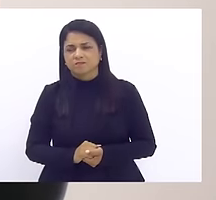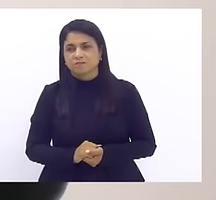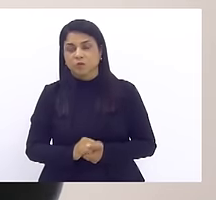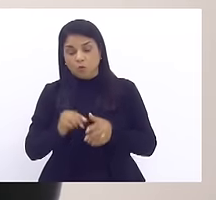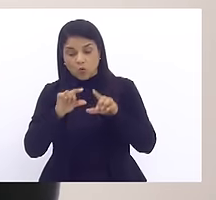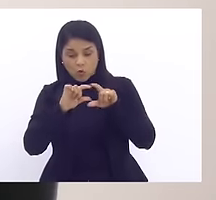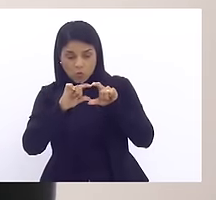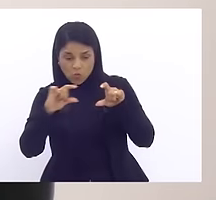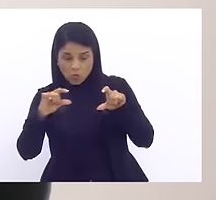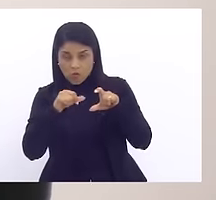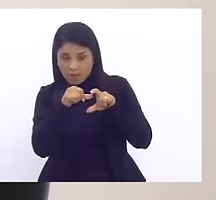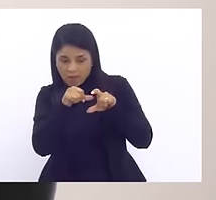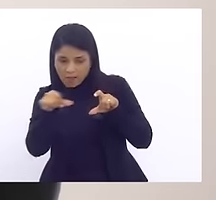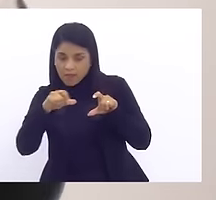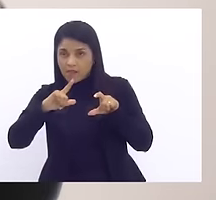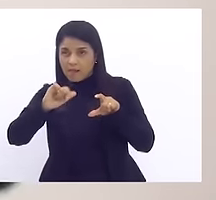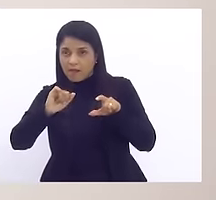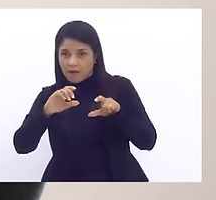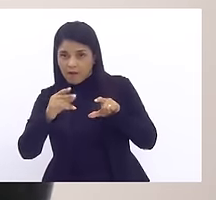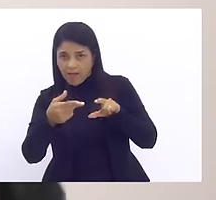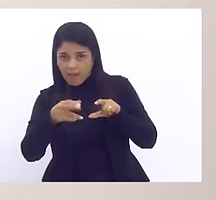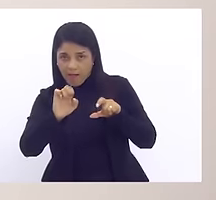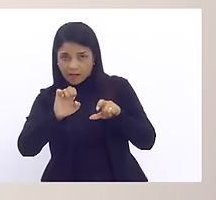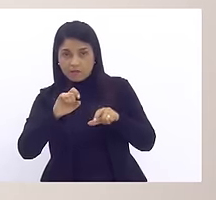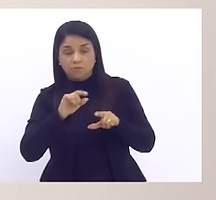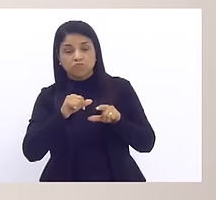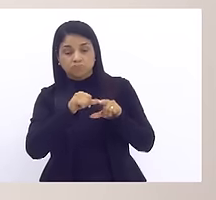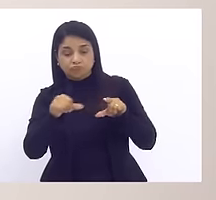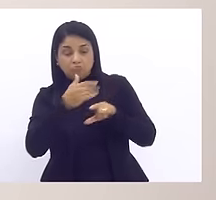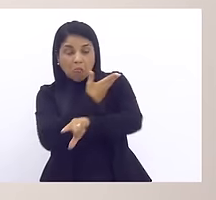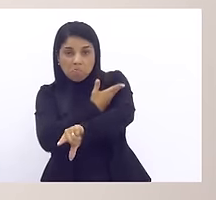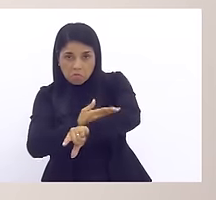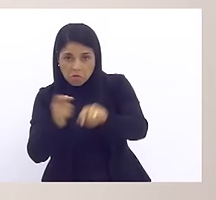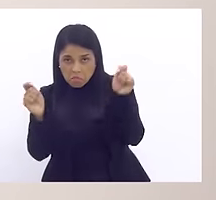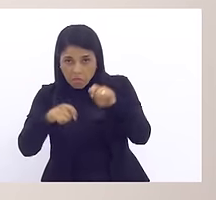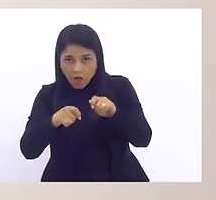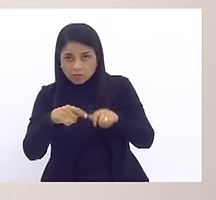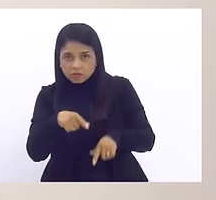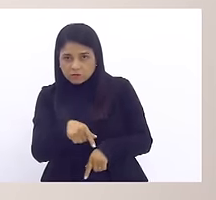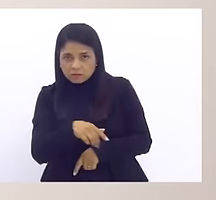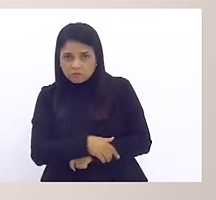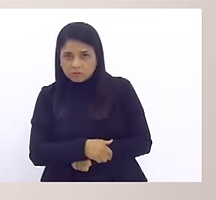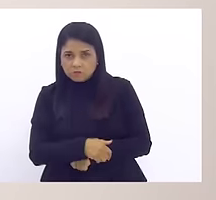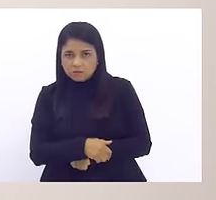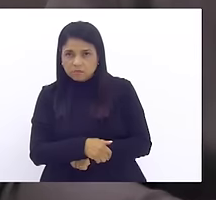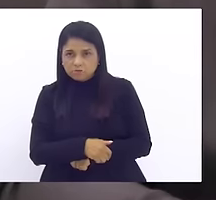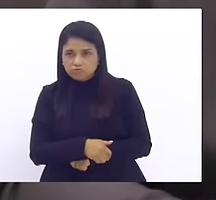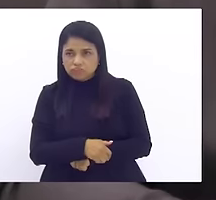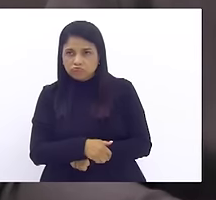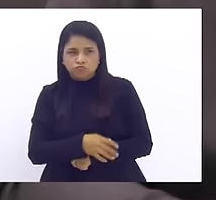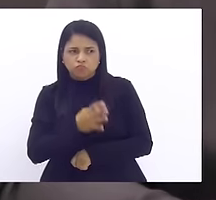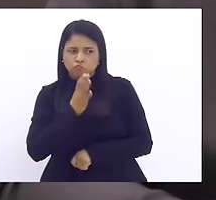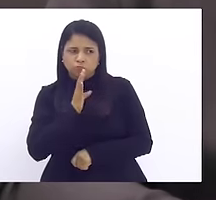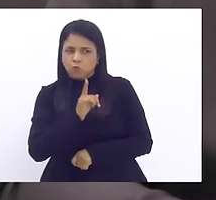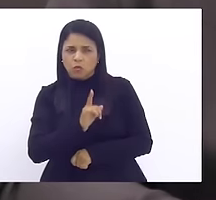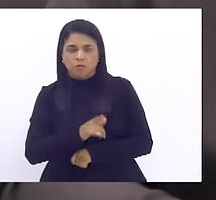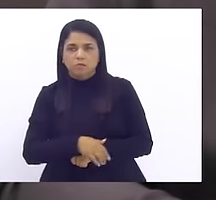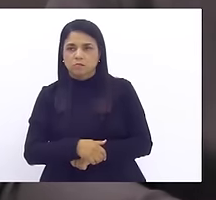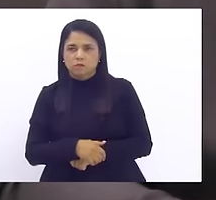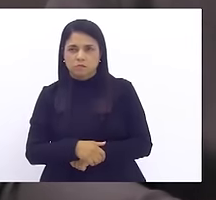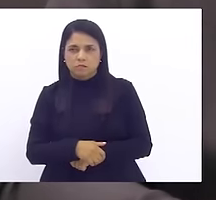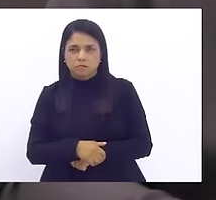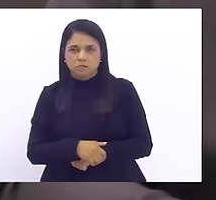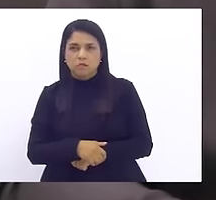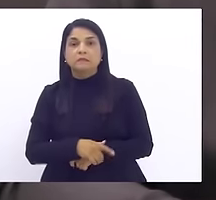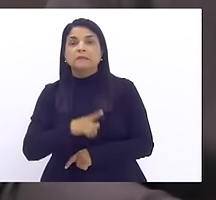pode existir um lacre em branco só com uma numeração não tem conhecimento de que então nós temos